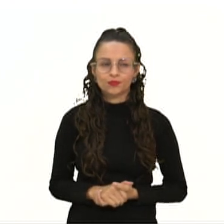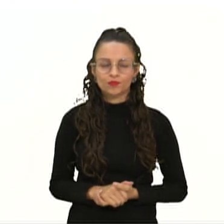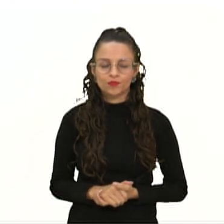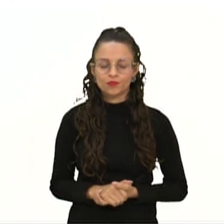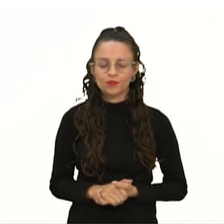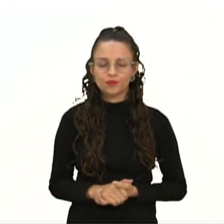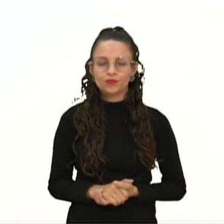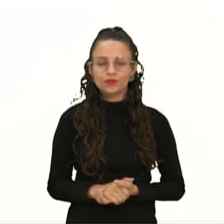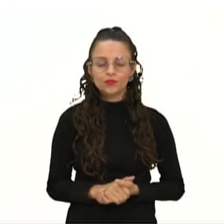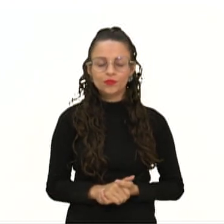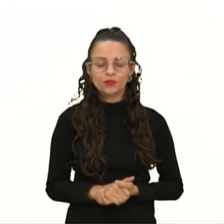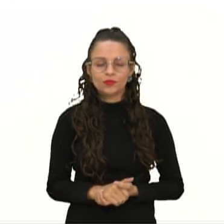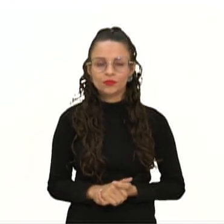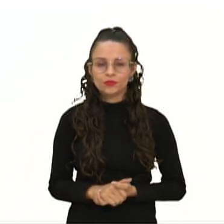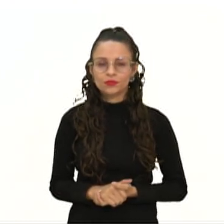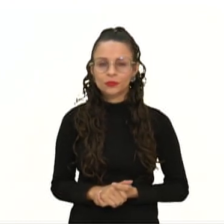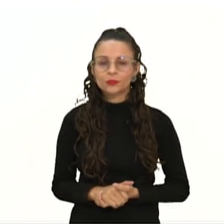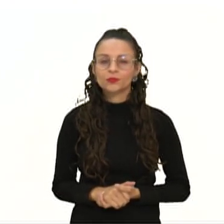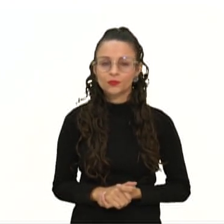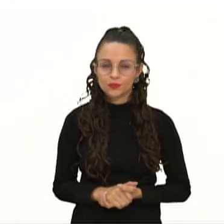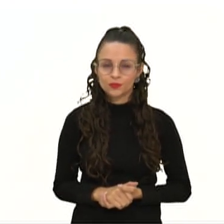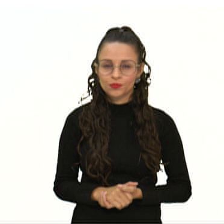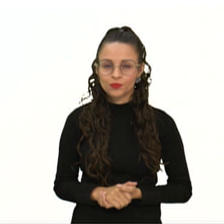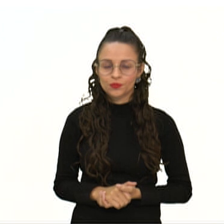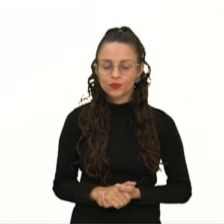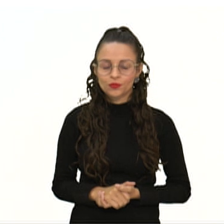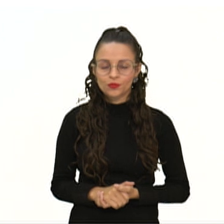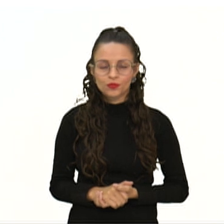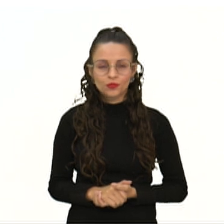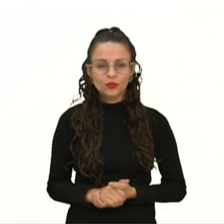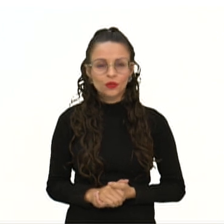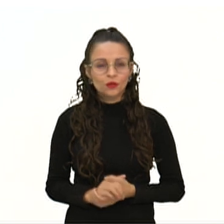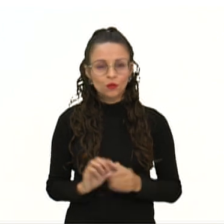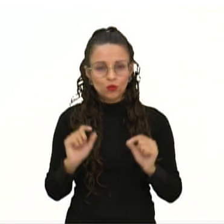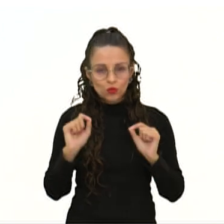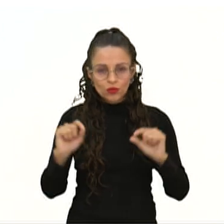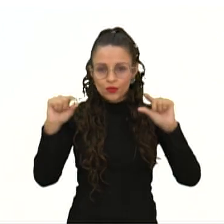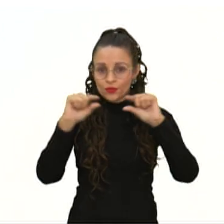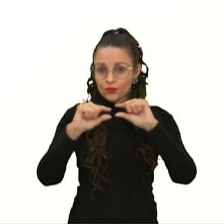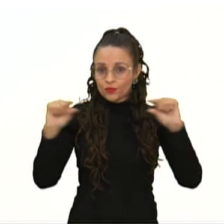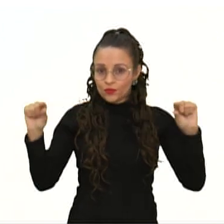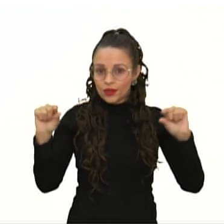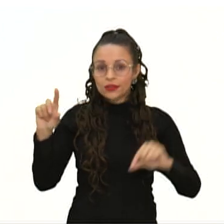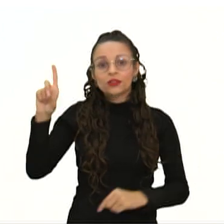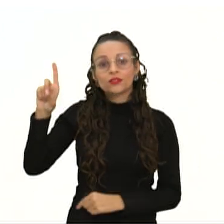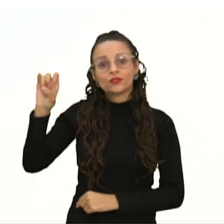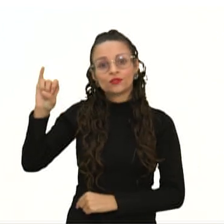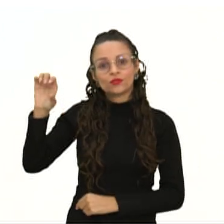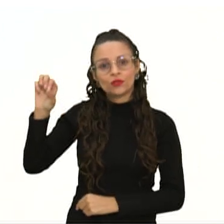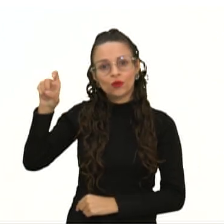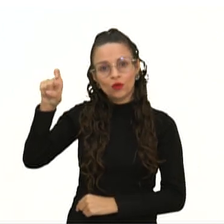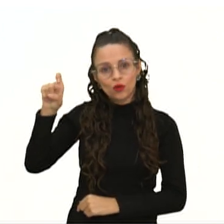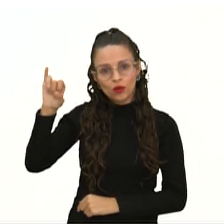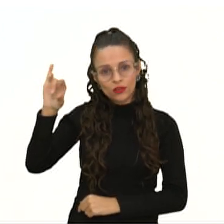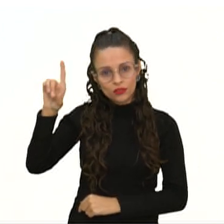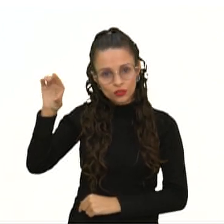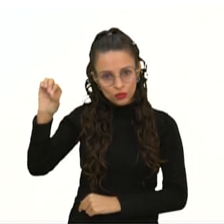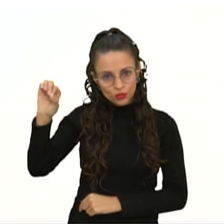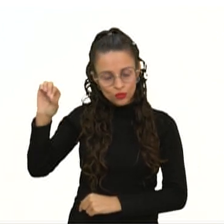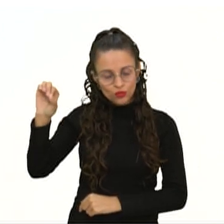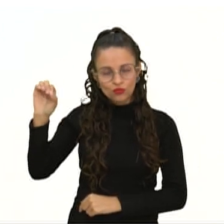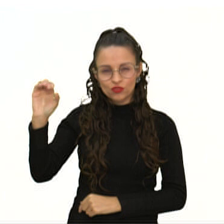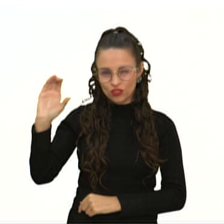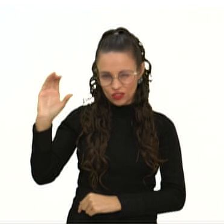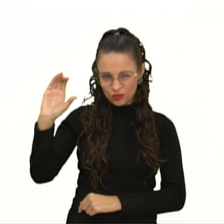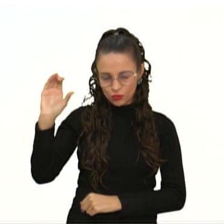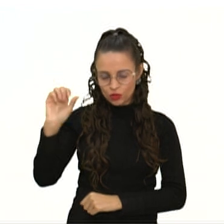emission contributes to global warming. Aqui eu estou afirmando o seguinte, que o dióxido de carbono, a emissão do